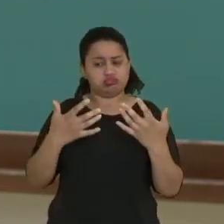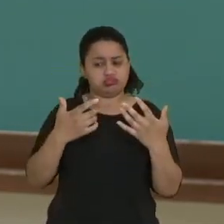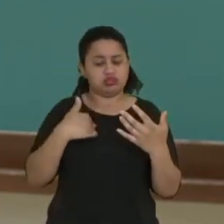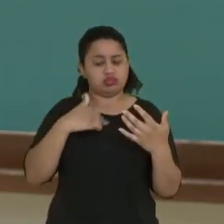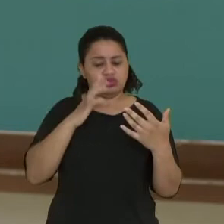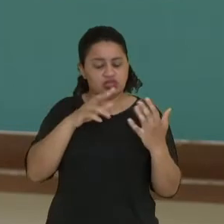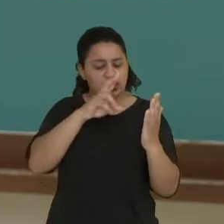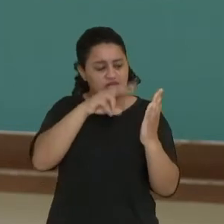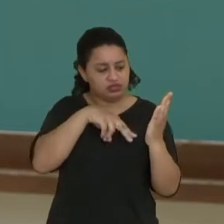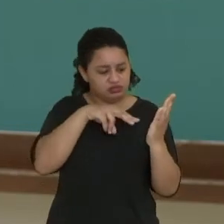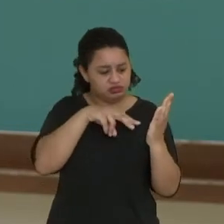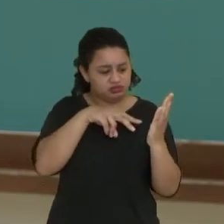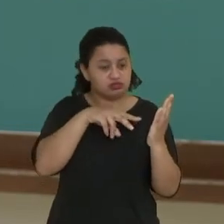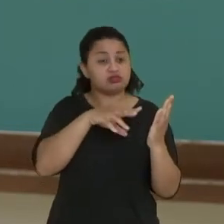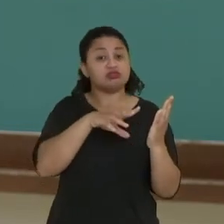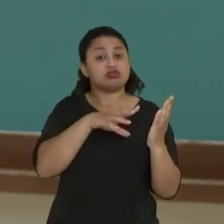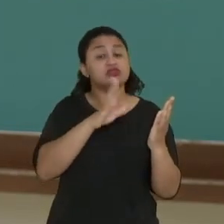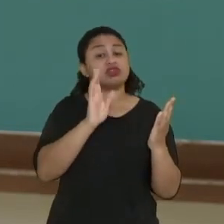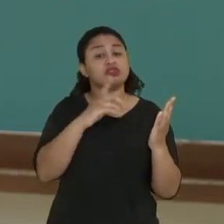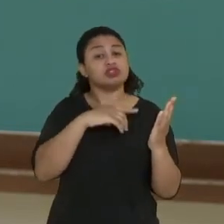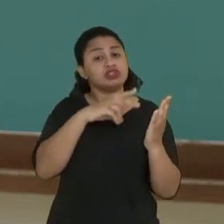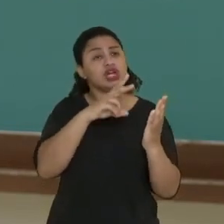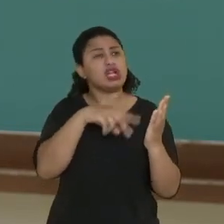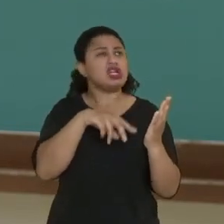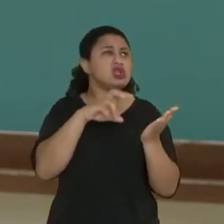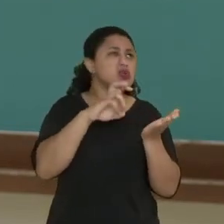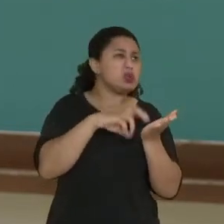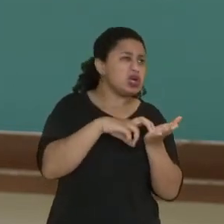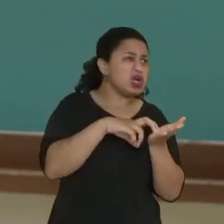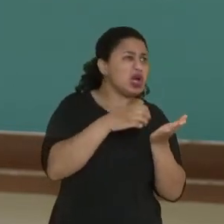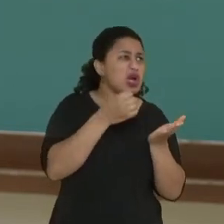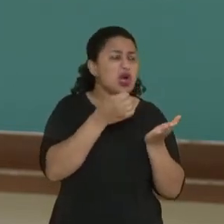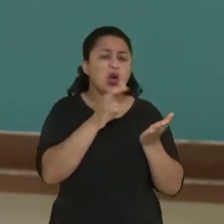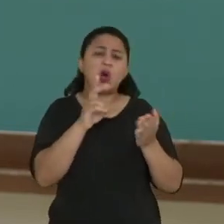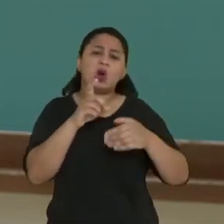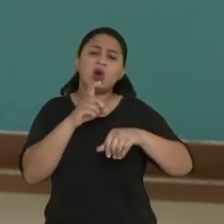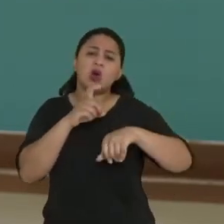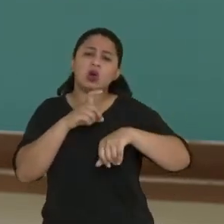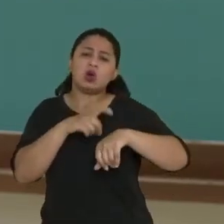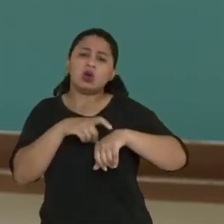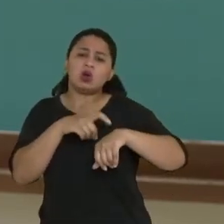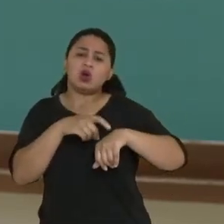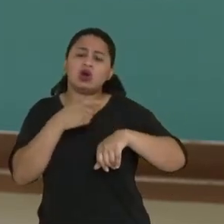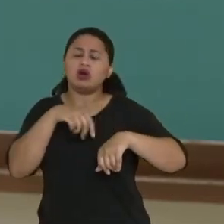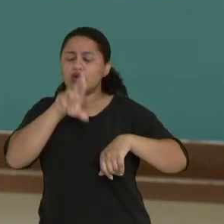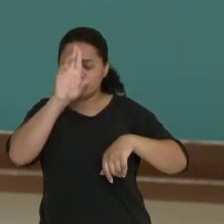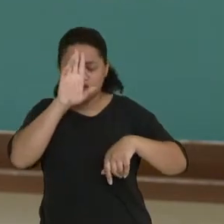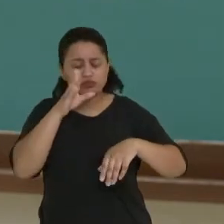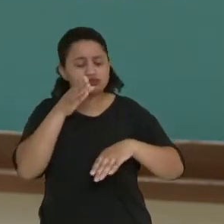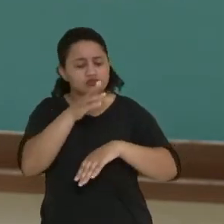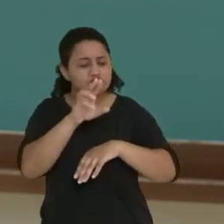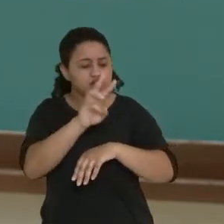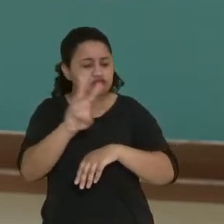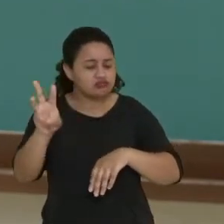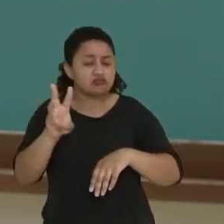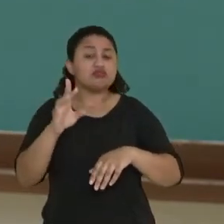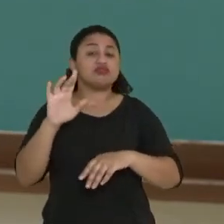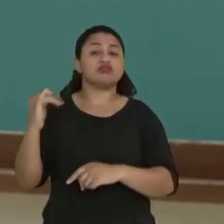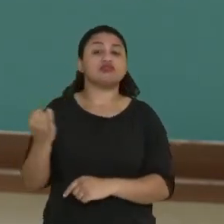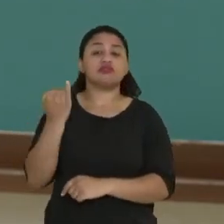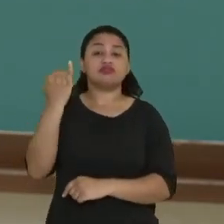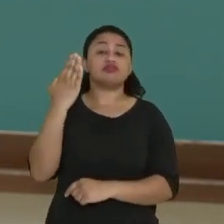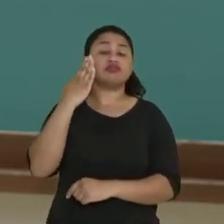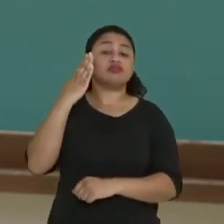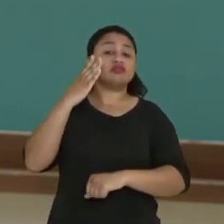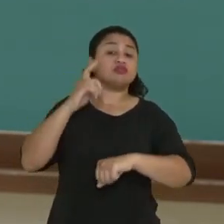li, Então eu já devo ter lido de manhã ou na hora do almoço ali quando eu acessei. Então é importante sabermos do